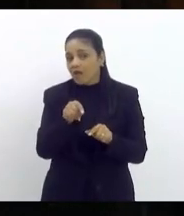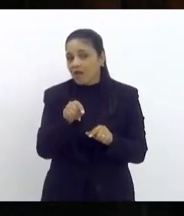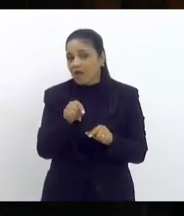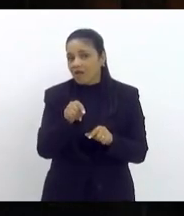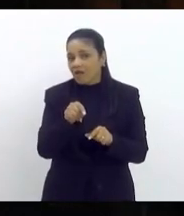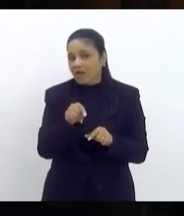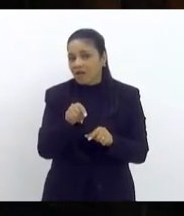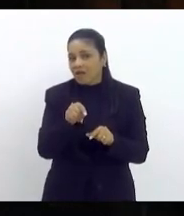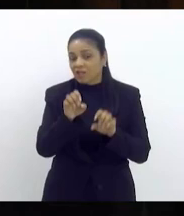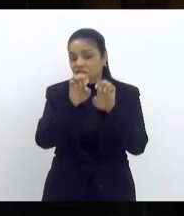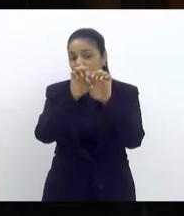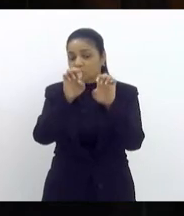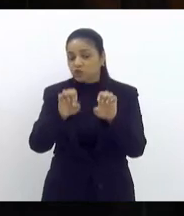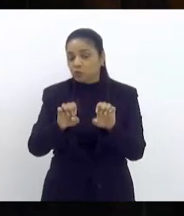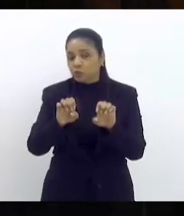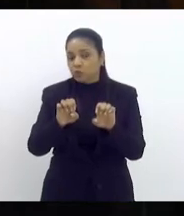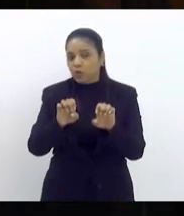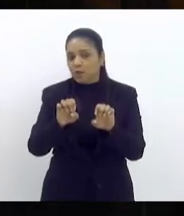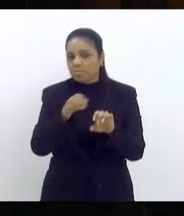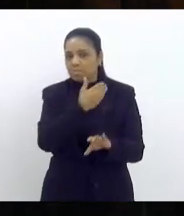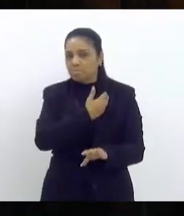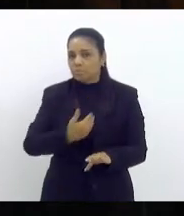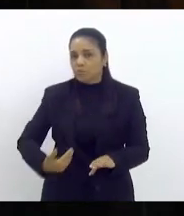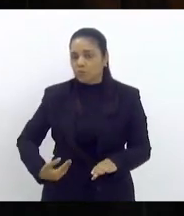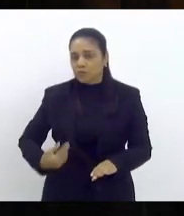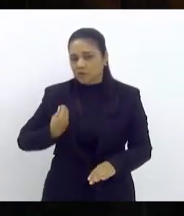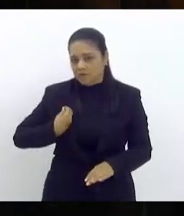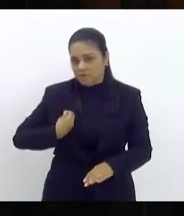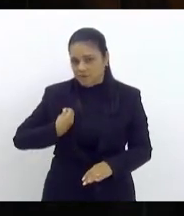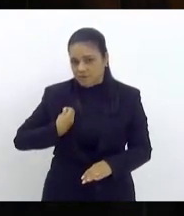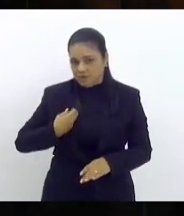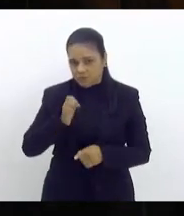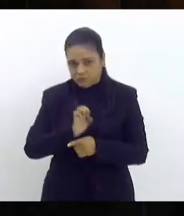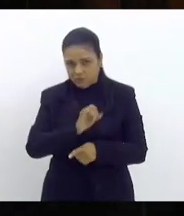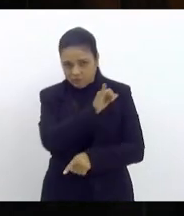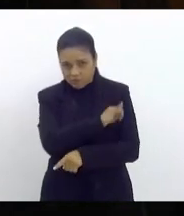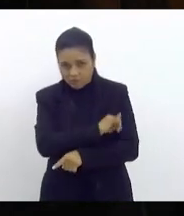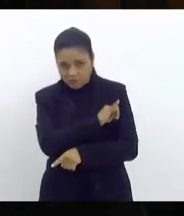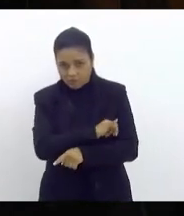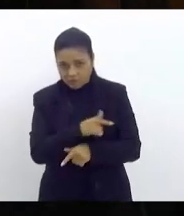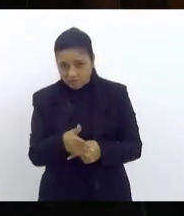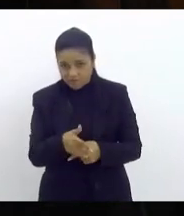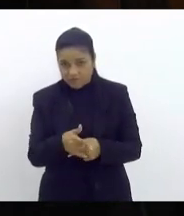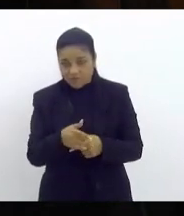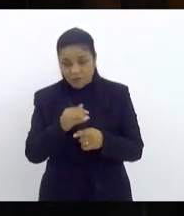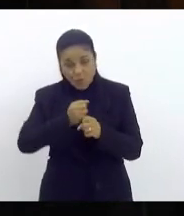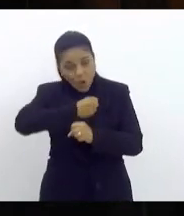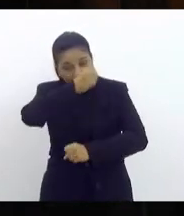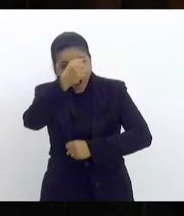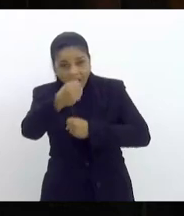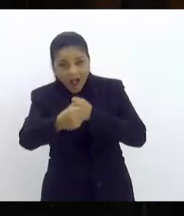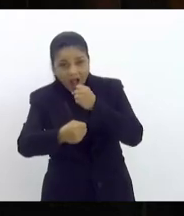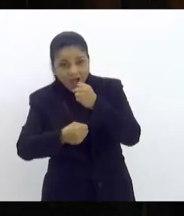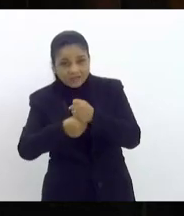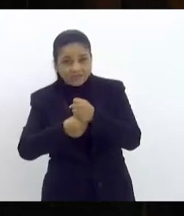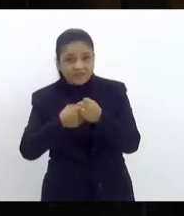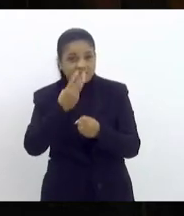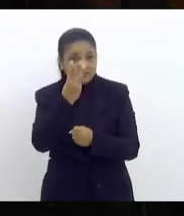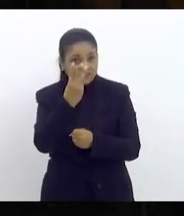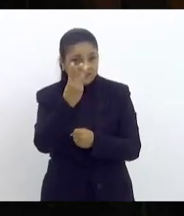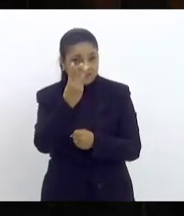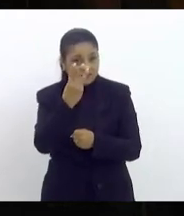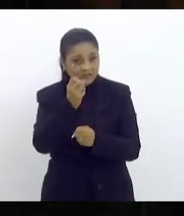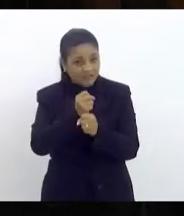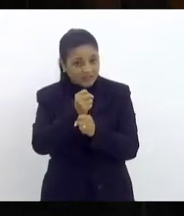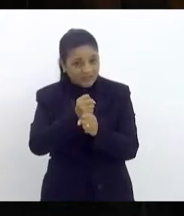a estrutura pública do nosso estado a previsão para os próximos 3 anos é